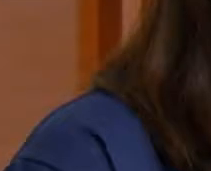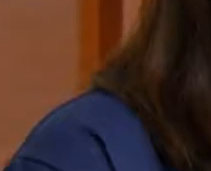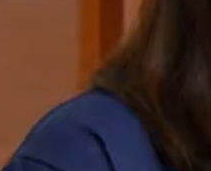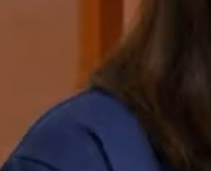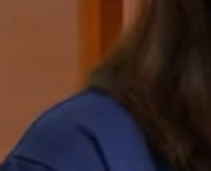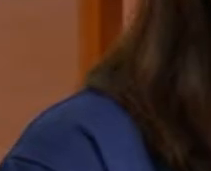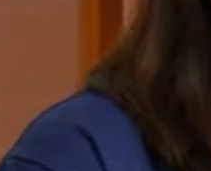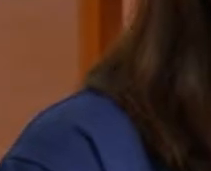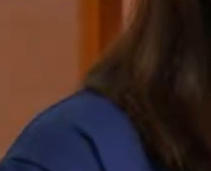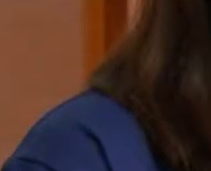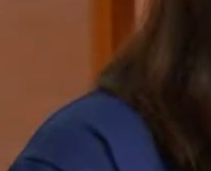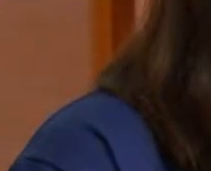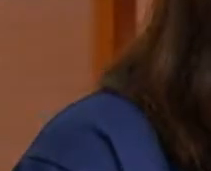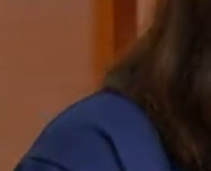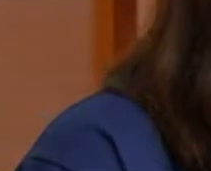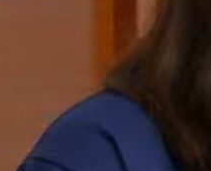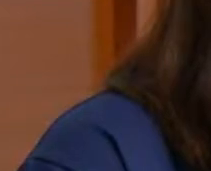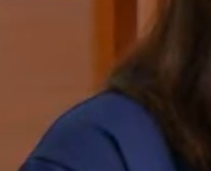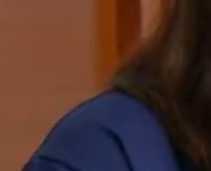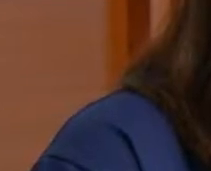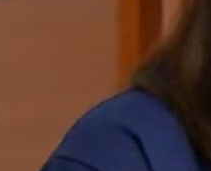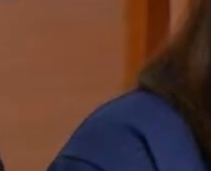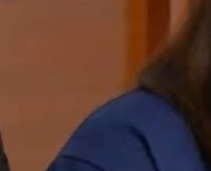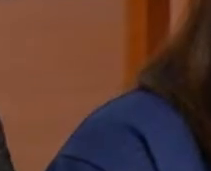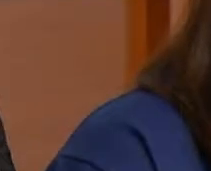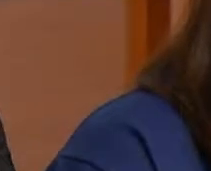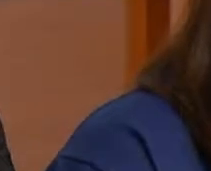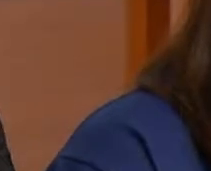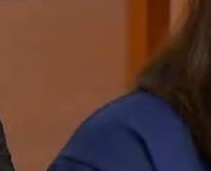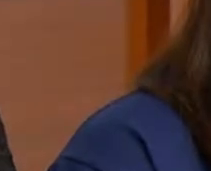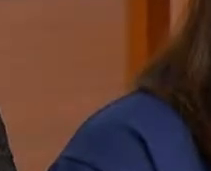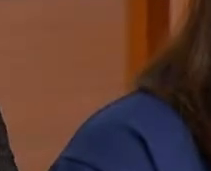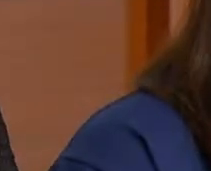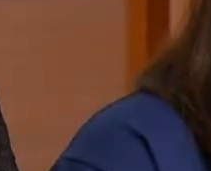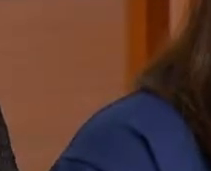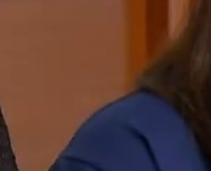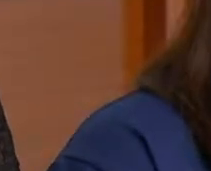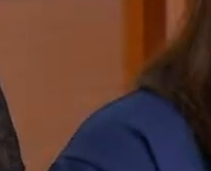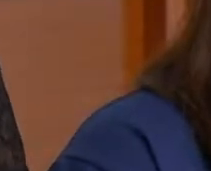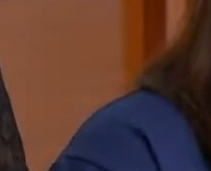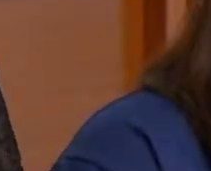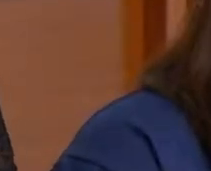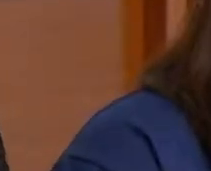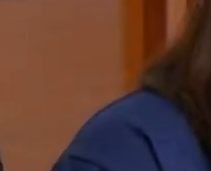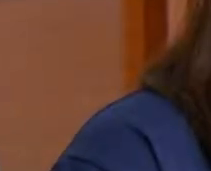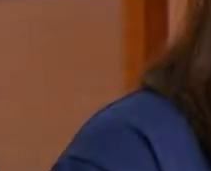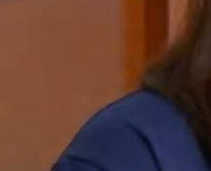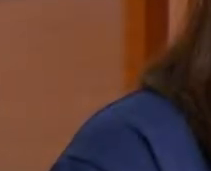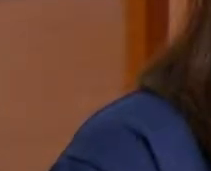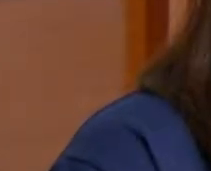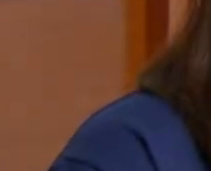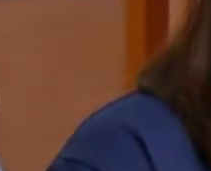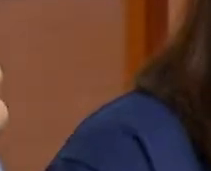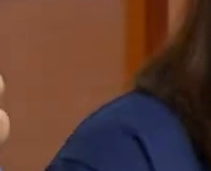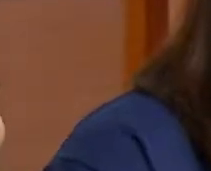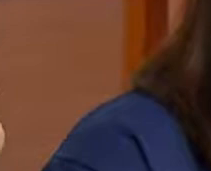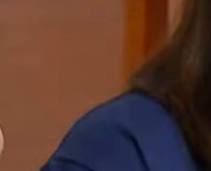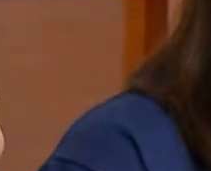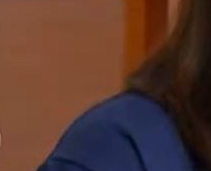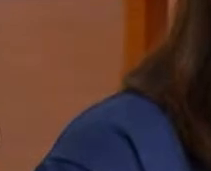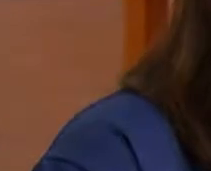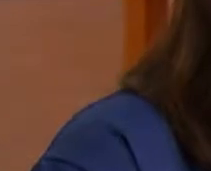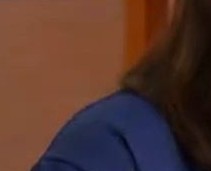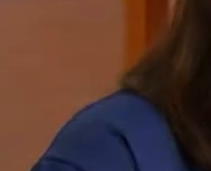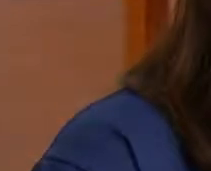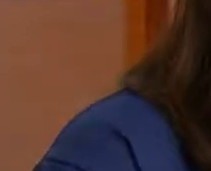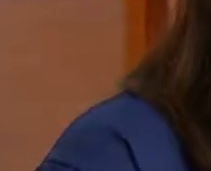para eles, de independência nesses dias. É muito difícil, fora as convulsões, né, professoras, que